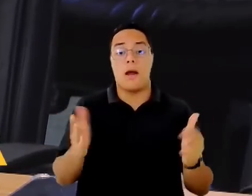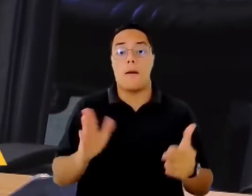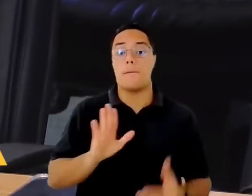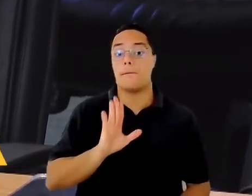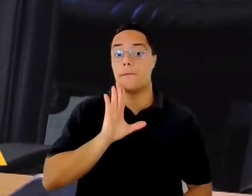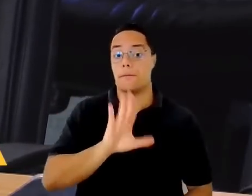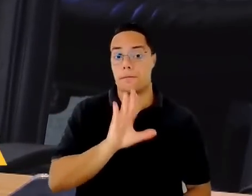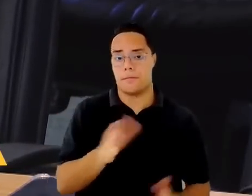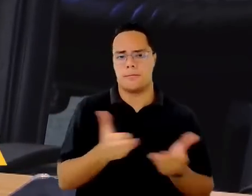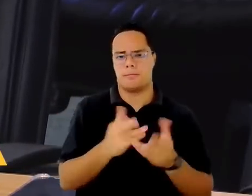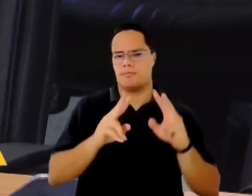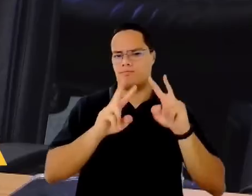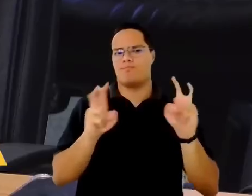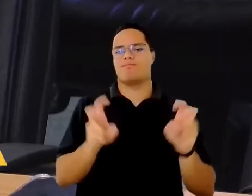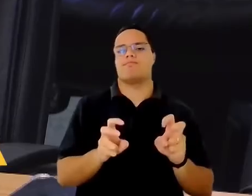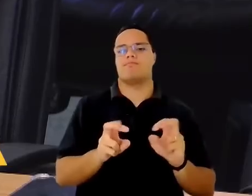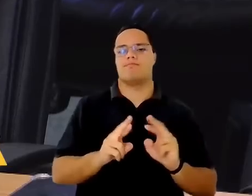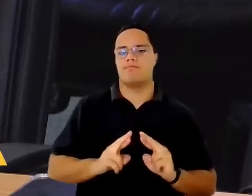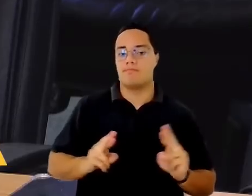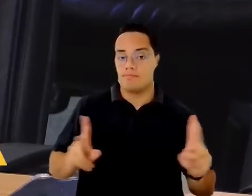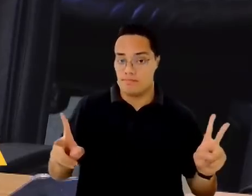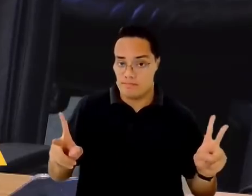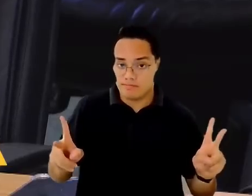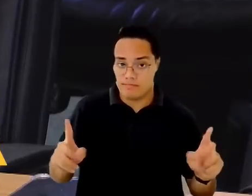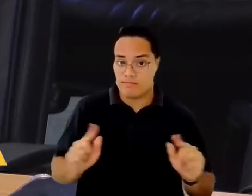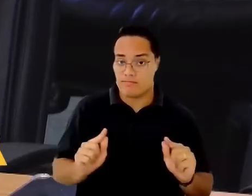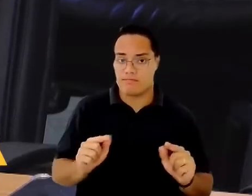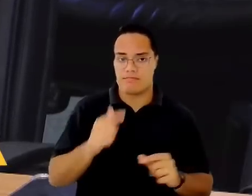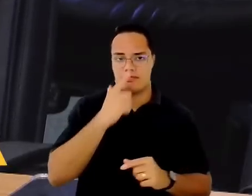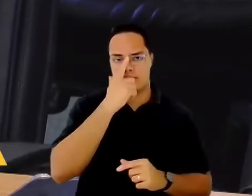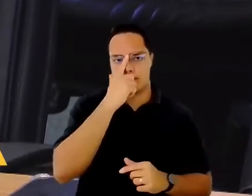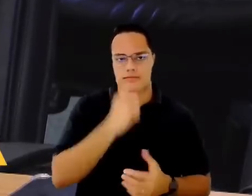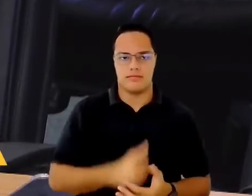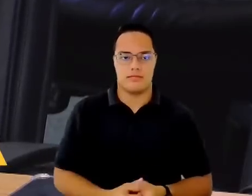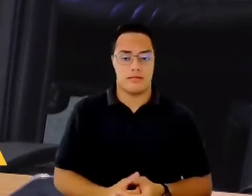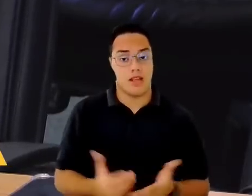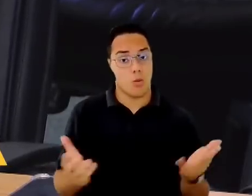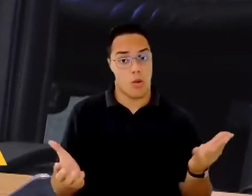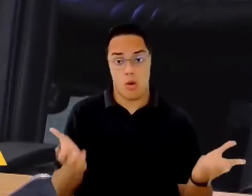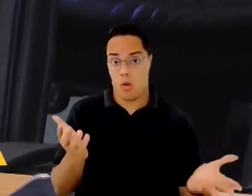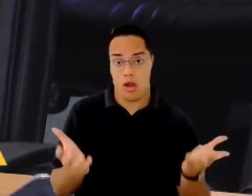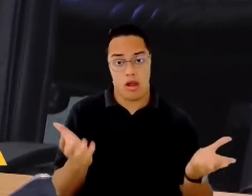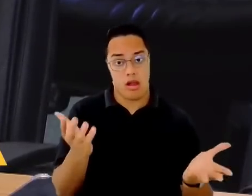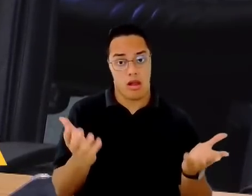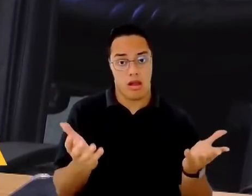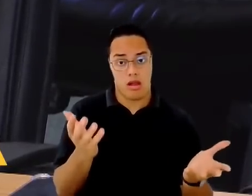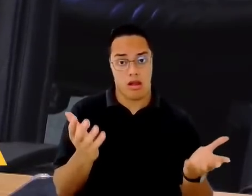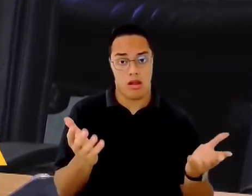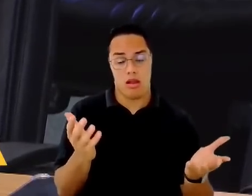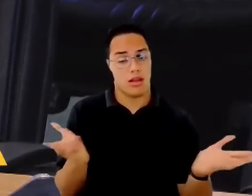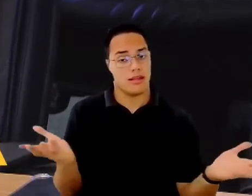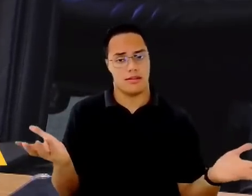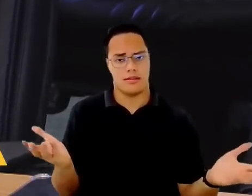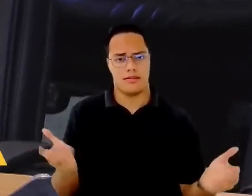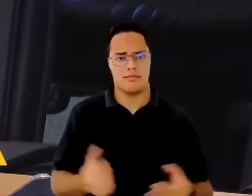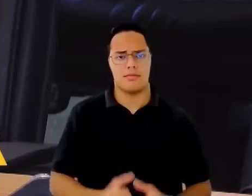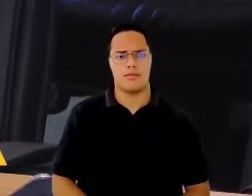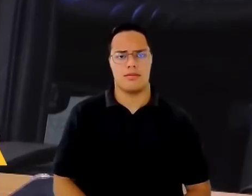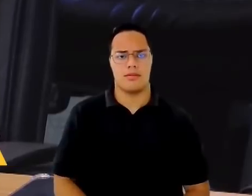aqui é dois pesos Duas Medidas como Deputado Daniel aqui agora mas